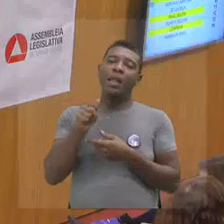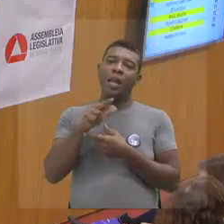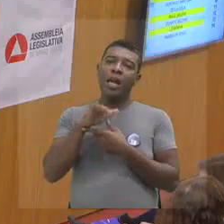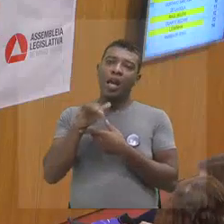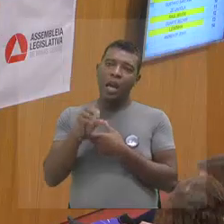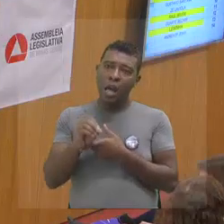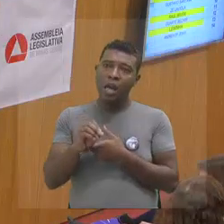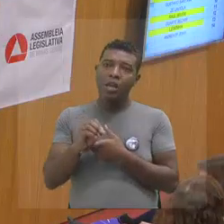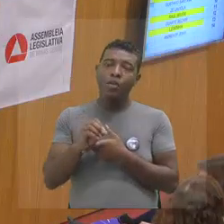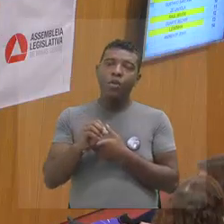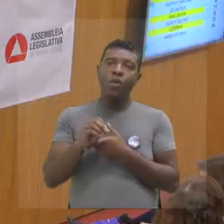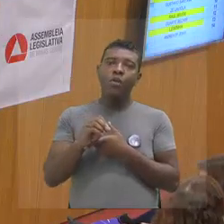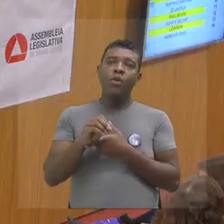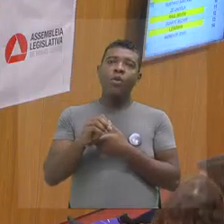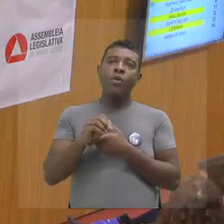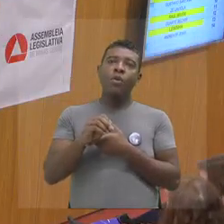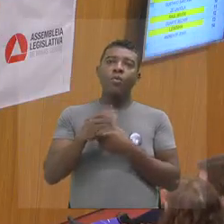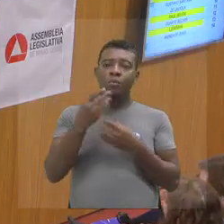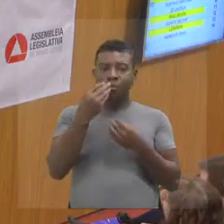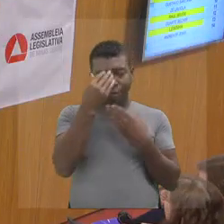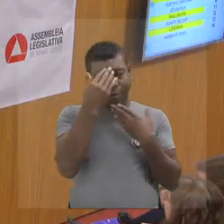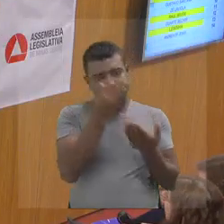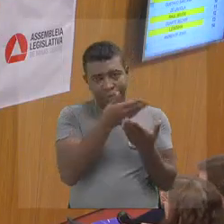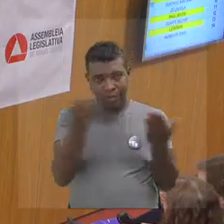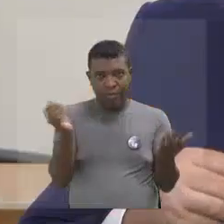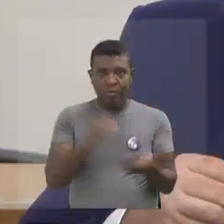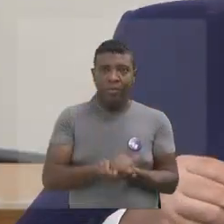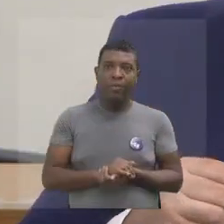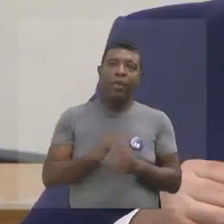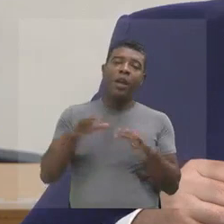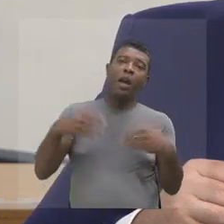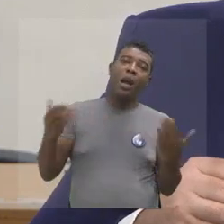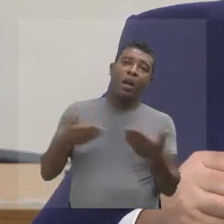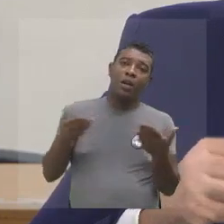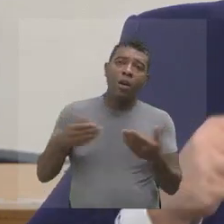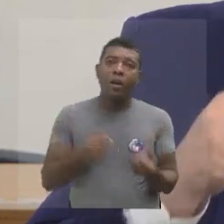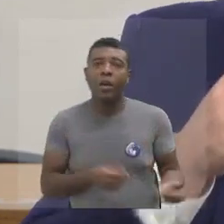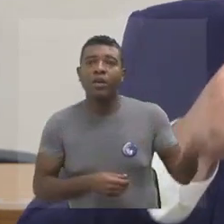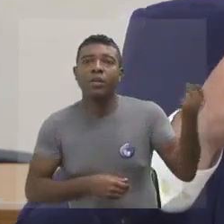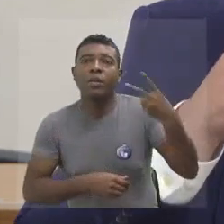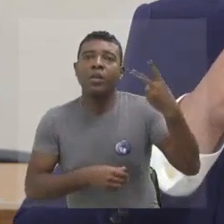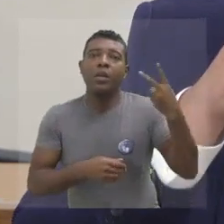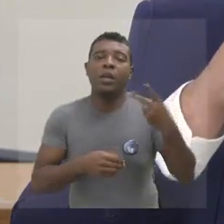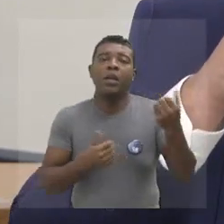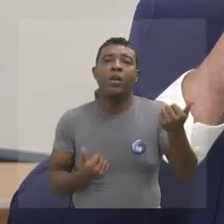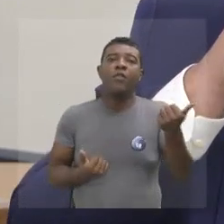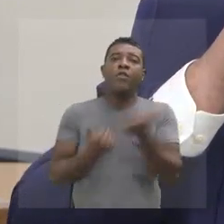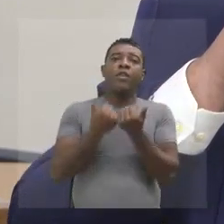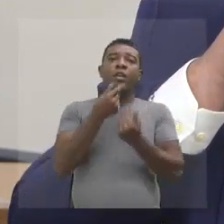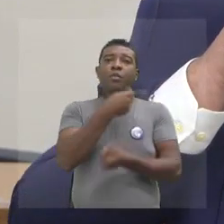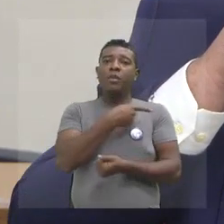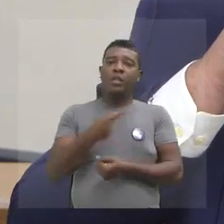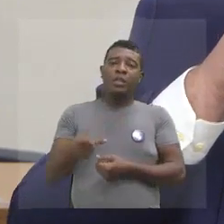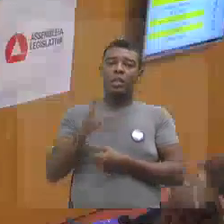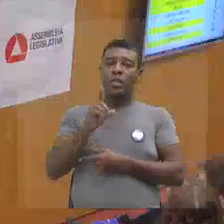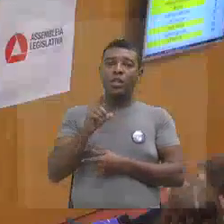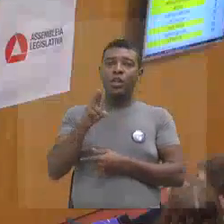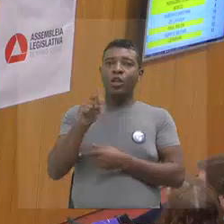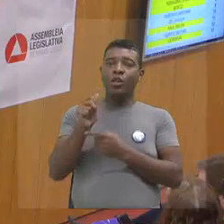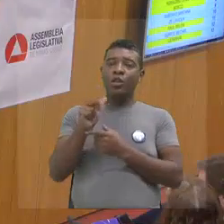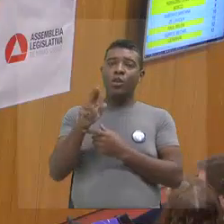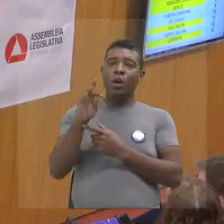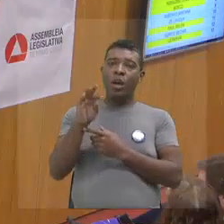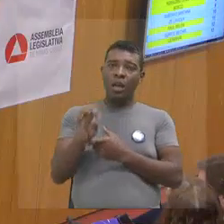obrigado Deputado Raul Belém agora com a palavra nosso segundo vice-presidente Deputado Duarte becher